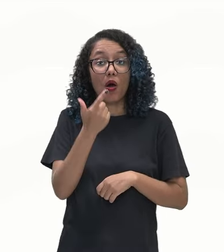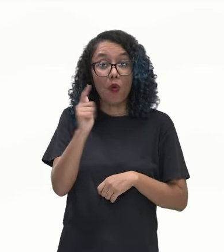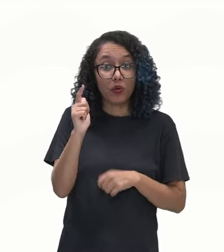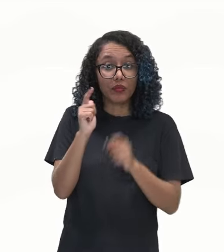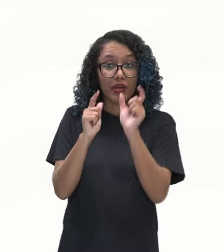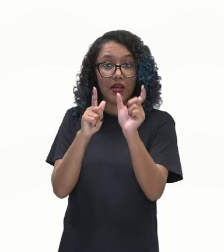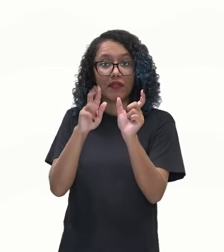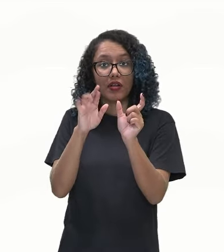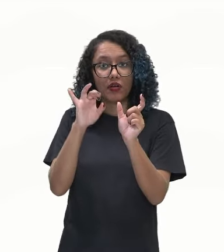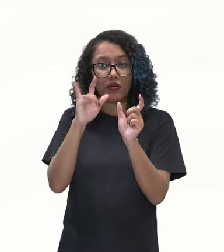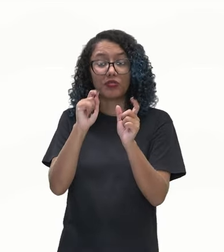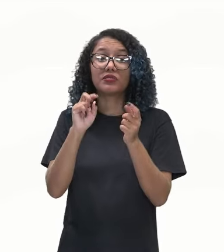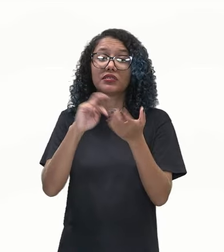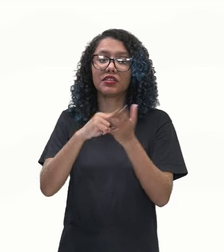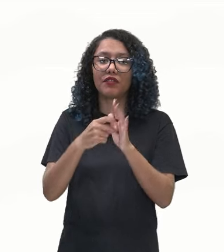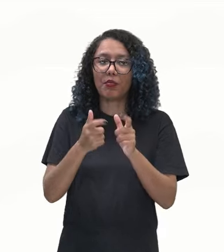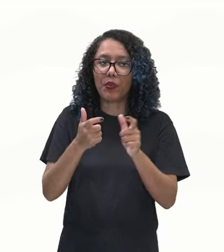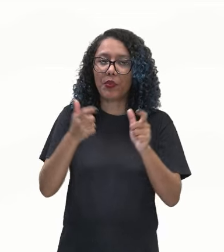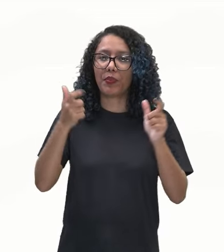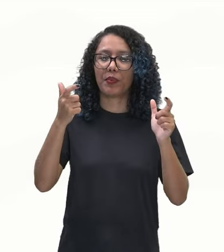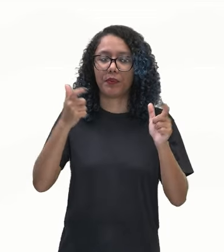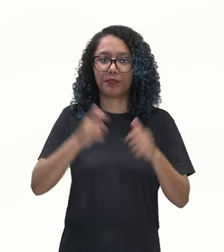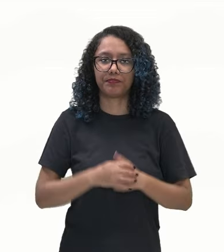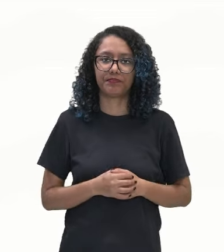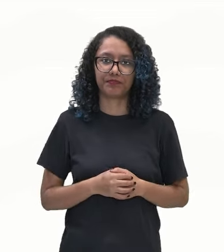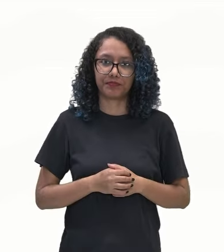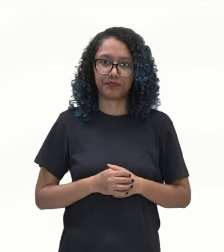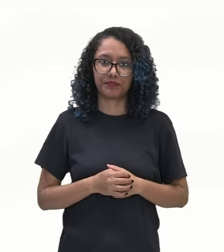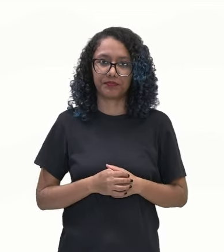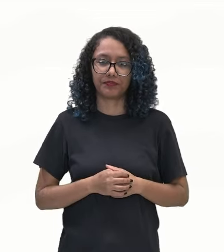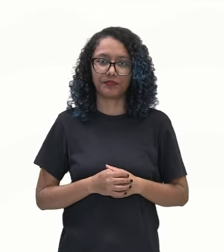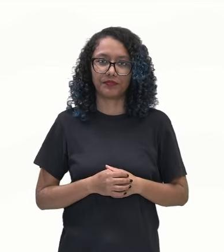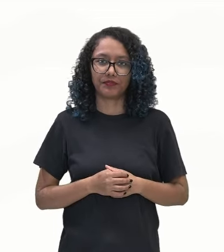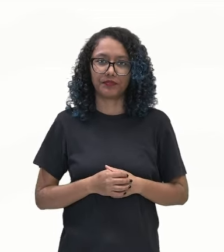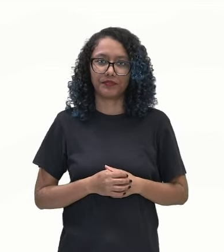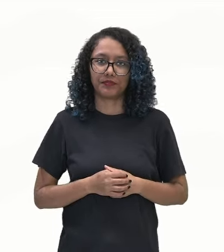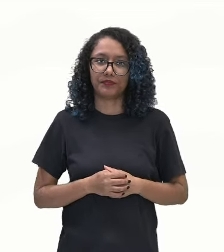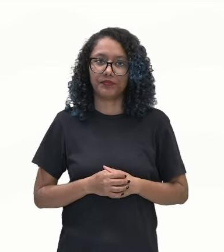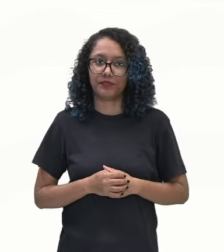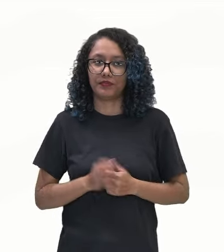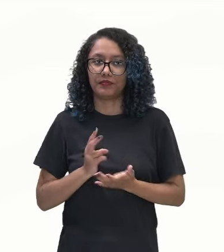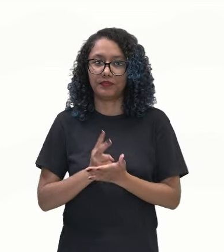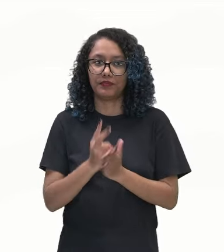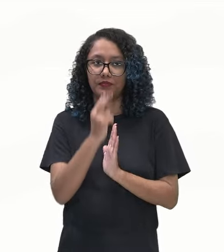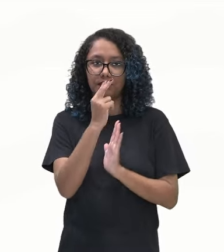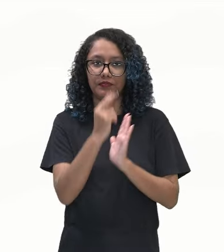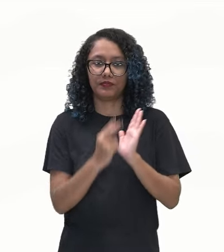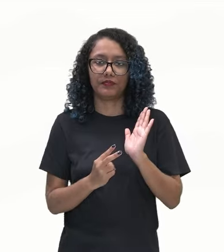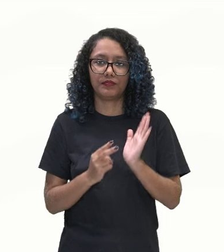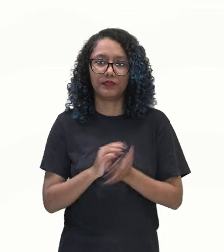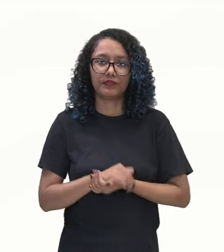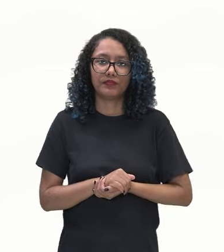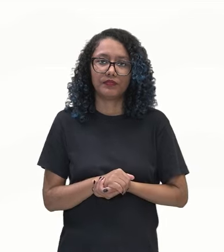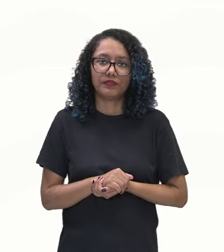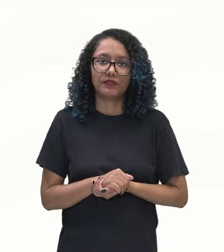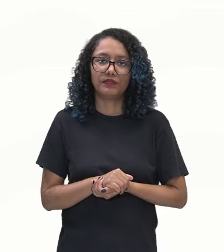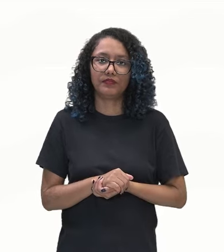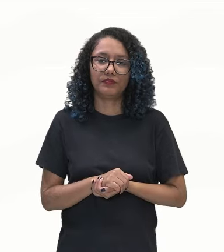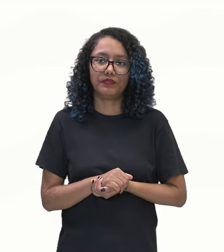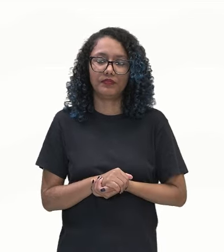crescente, reconhecimento of the link, do link between, entre physical activity,